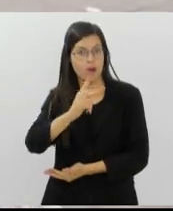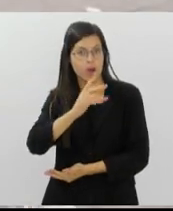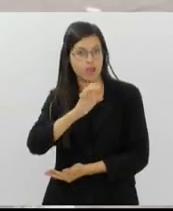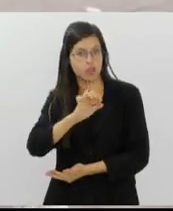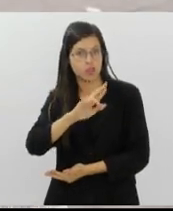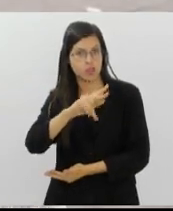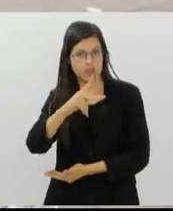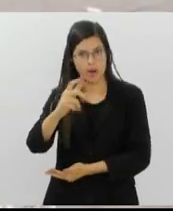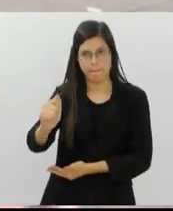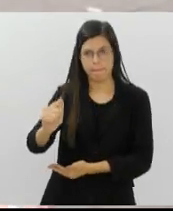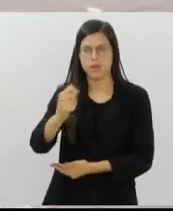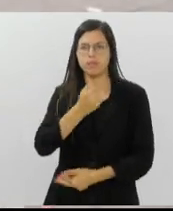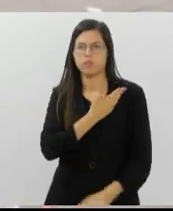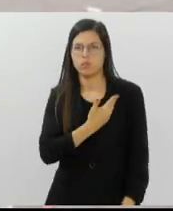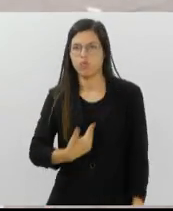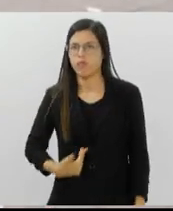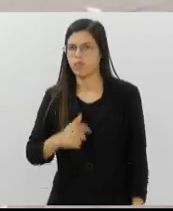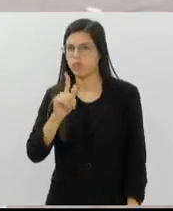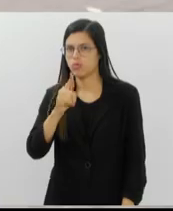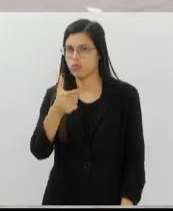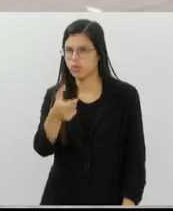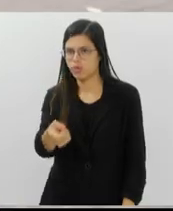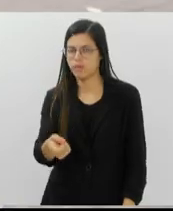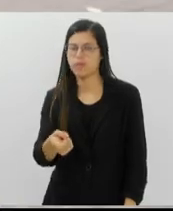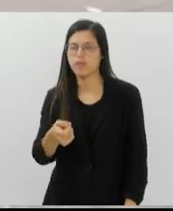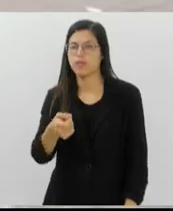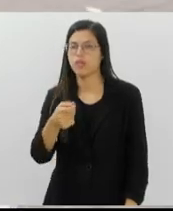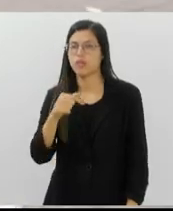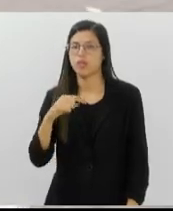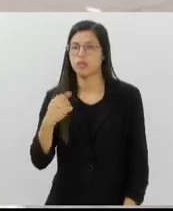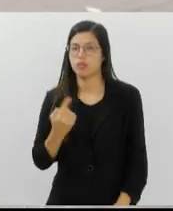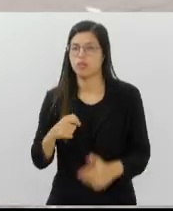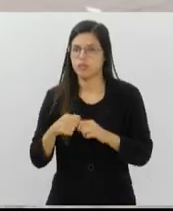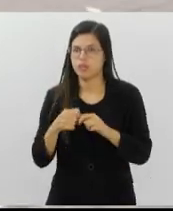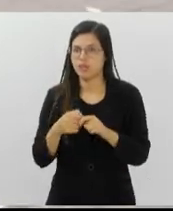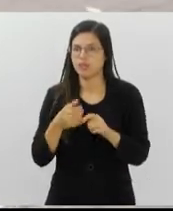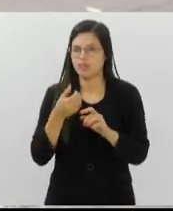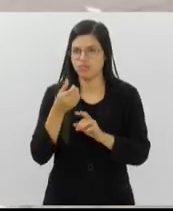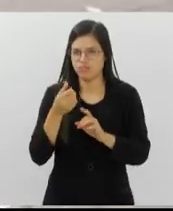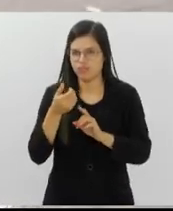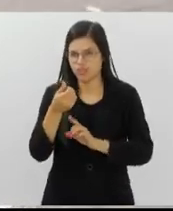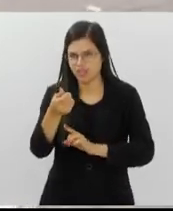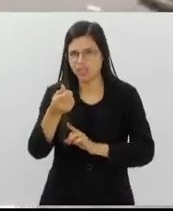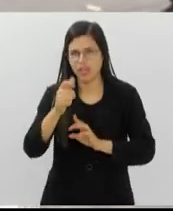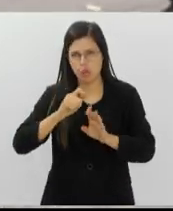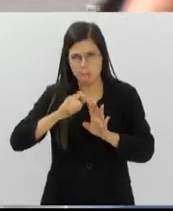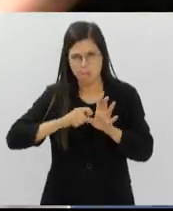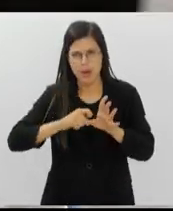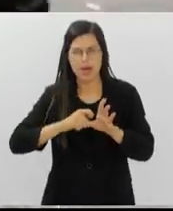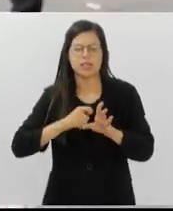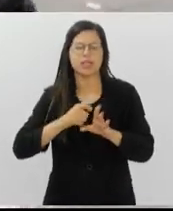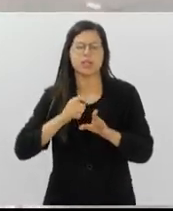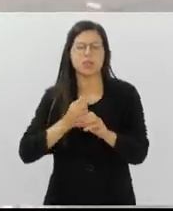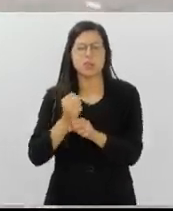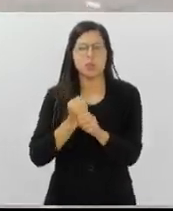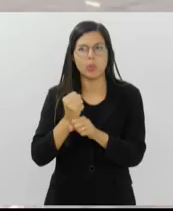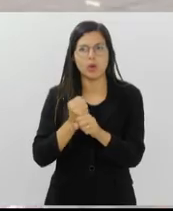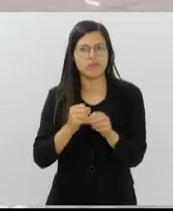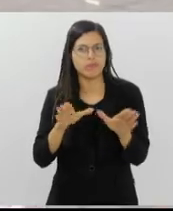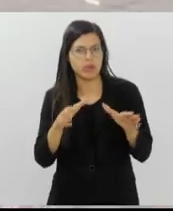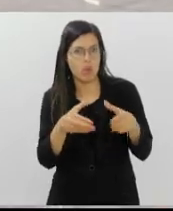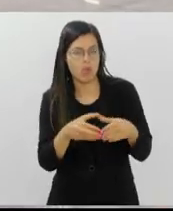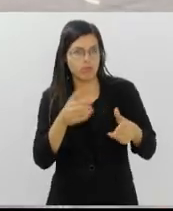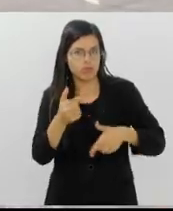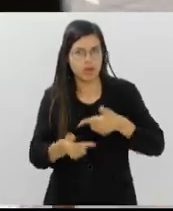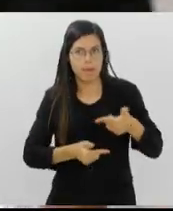Então, nós construímos durante os 6 primeiros meses do ano essas recomendações através dos nossos grupos de trabalho. Cada grupo